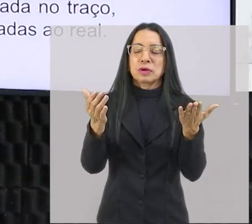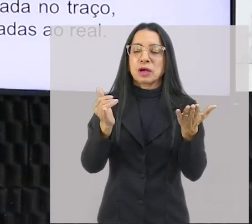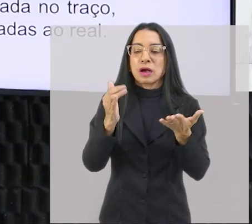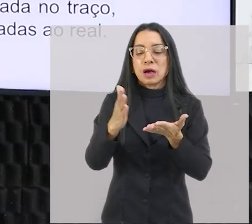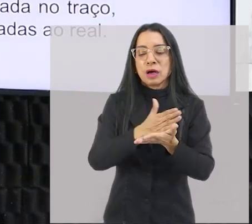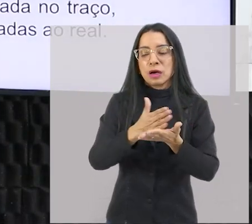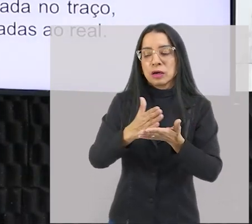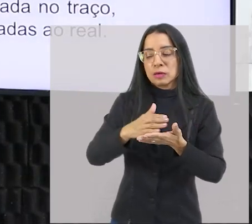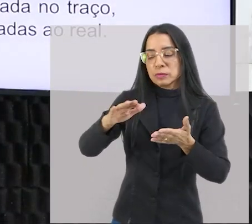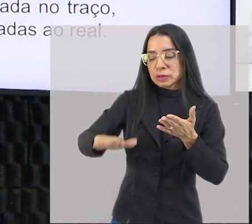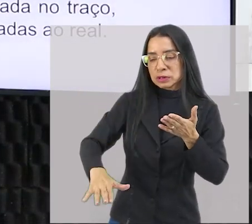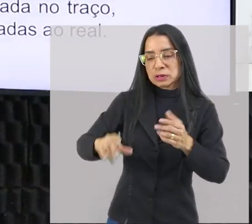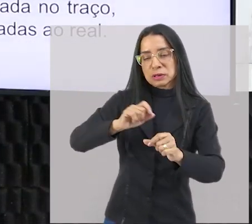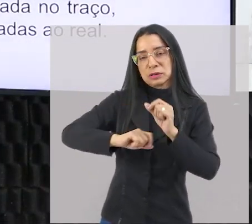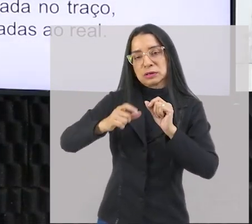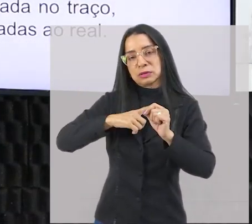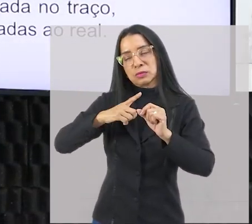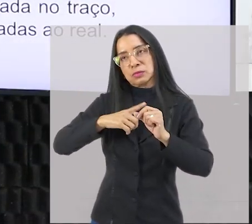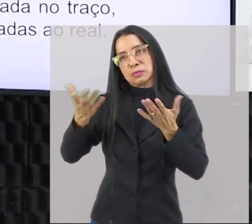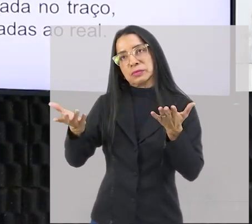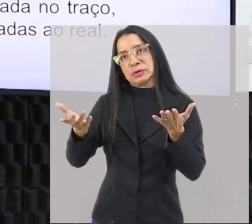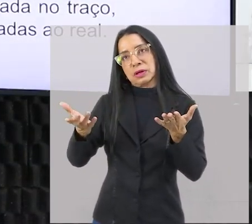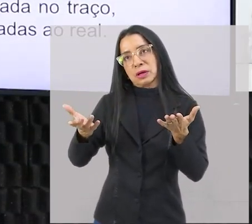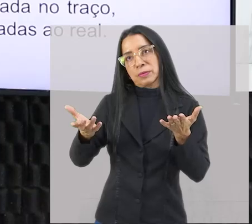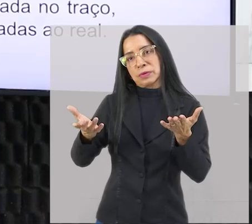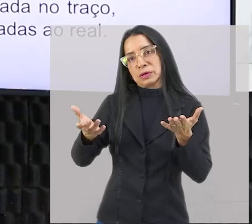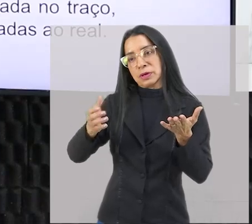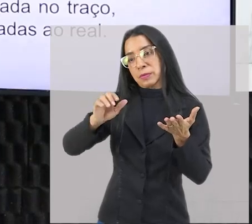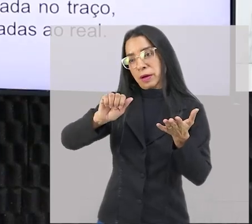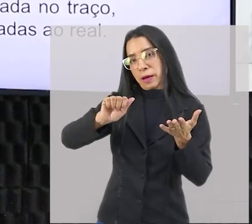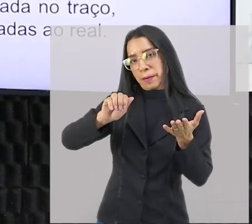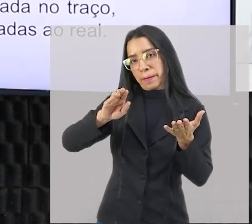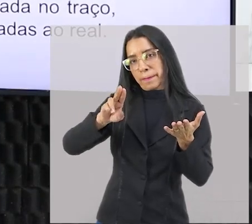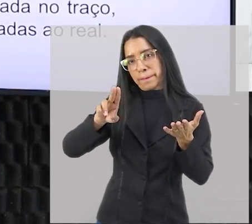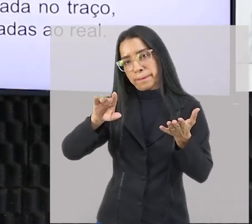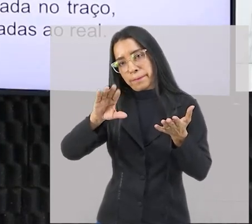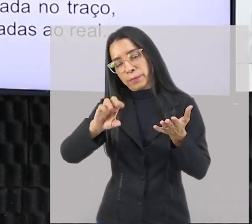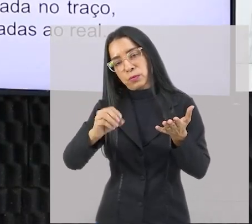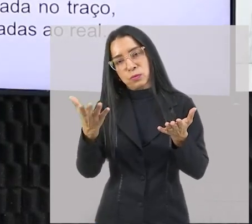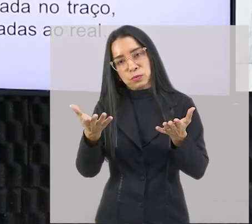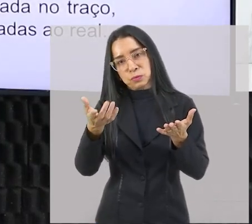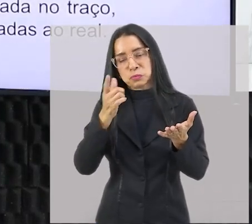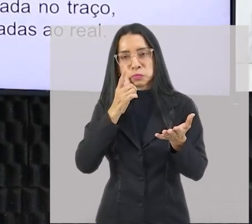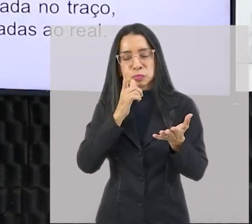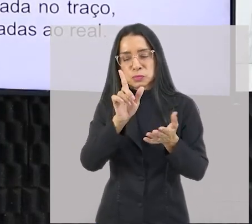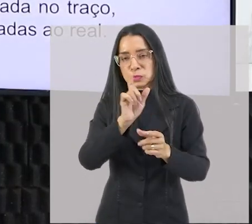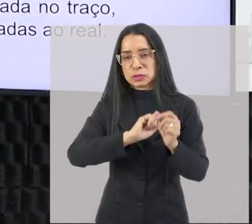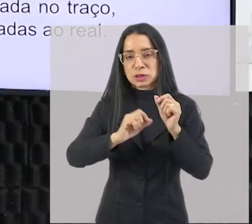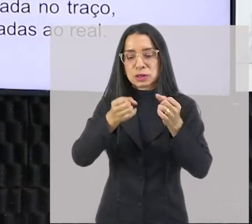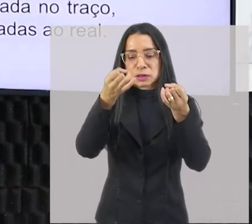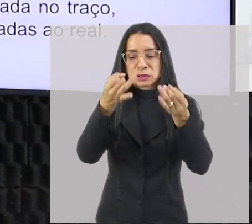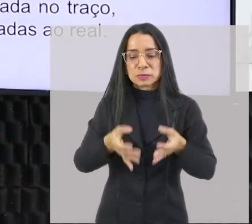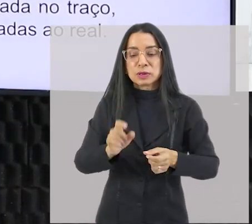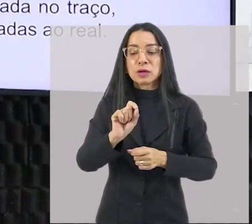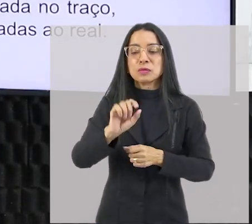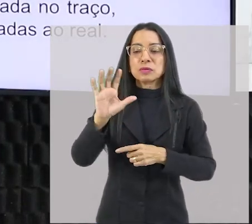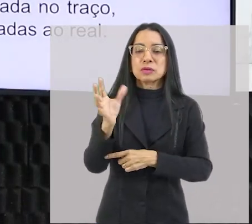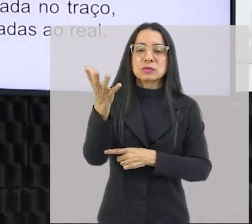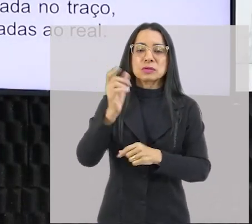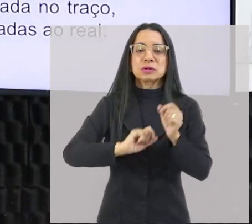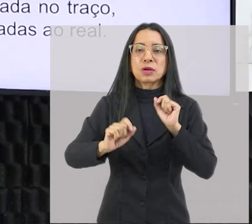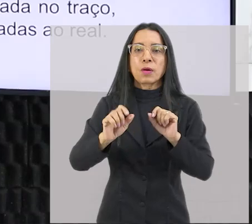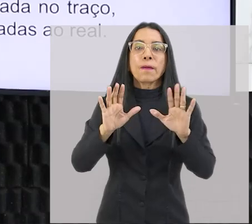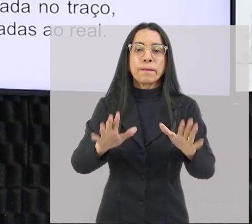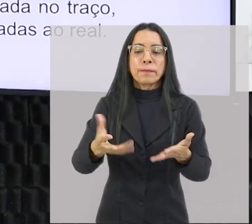crianças, quando passam por abusos sexuais, elas não conseguem explicar o que aconteceu. Na hora que elas desenham de